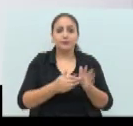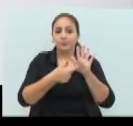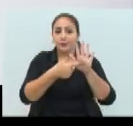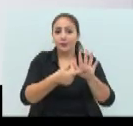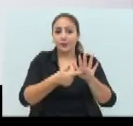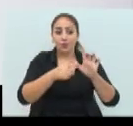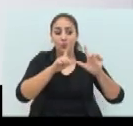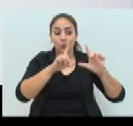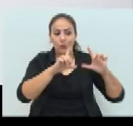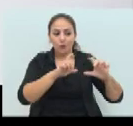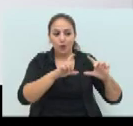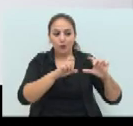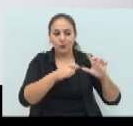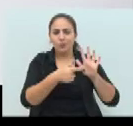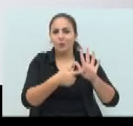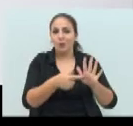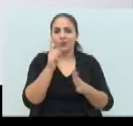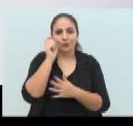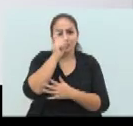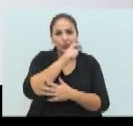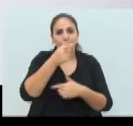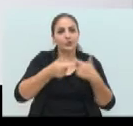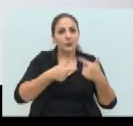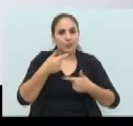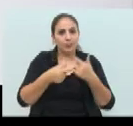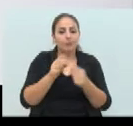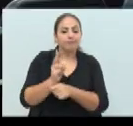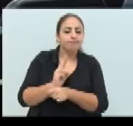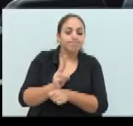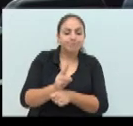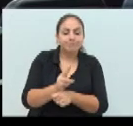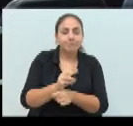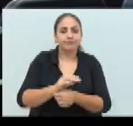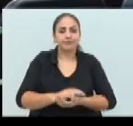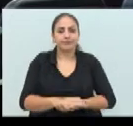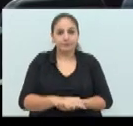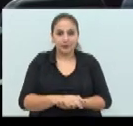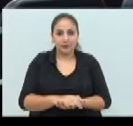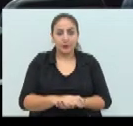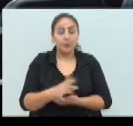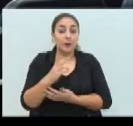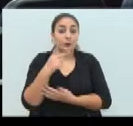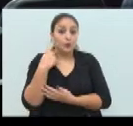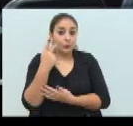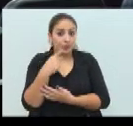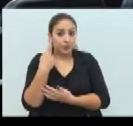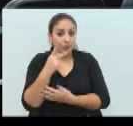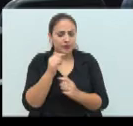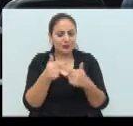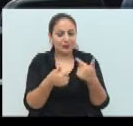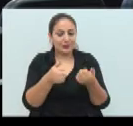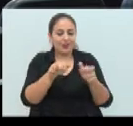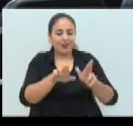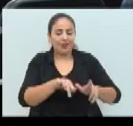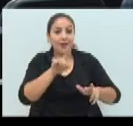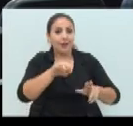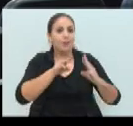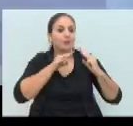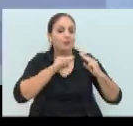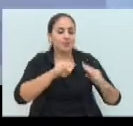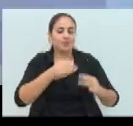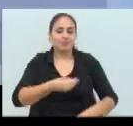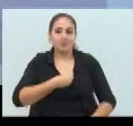que demonstram a dificuldade do trabalho de fiscalização. Para Colucci, atuar nesta área é uma missão de